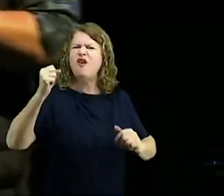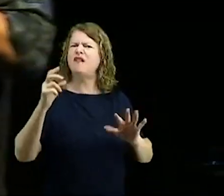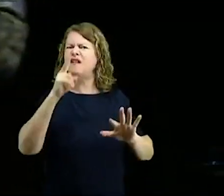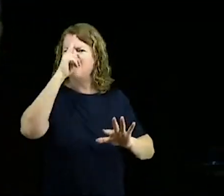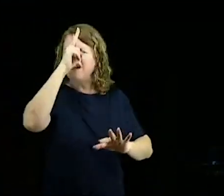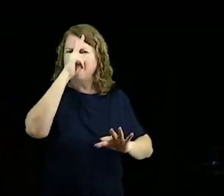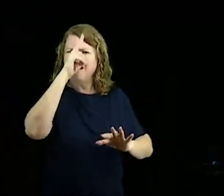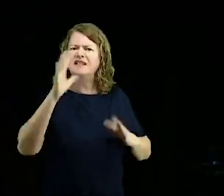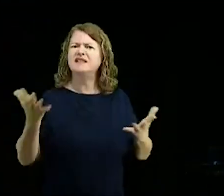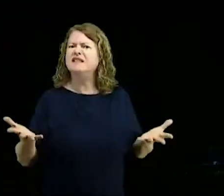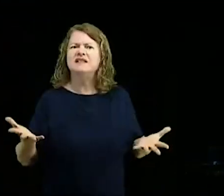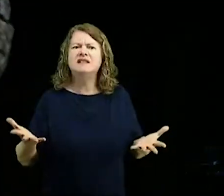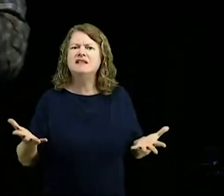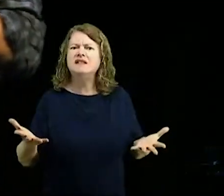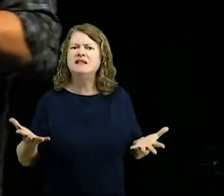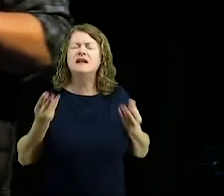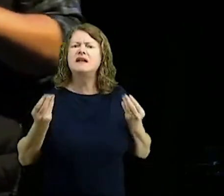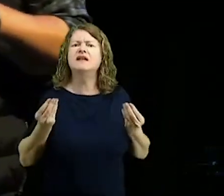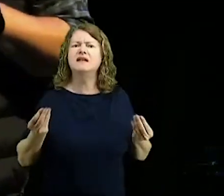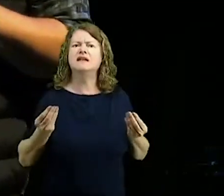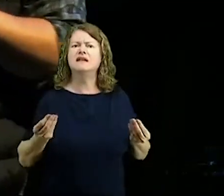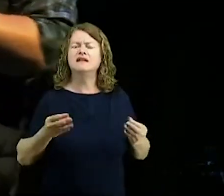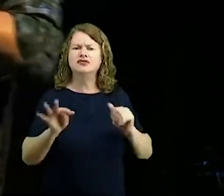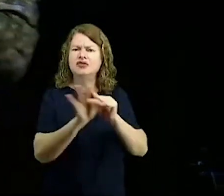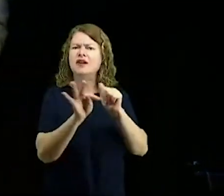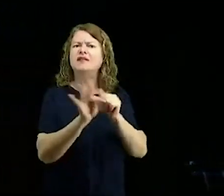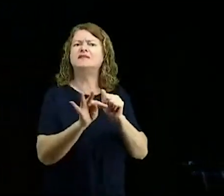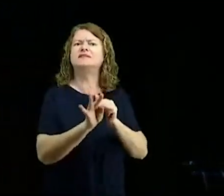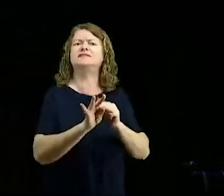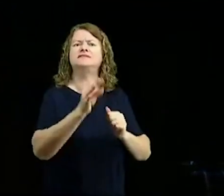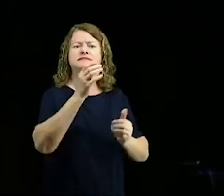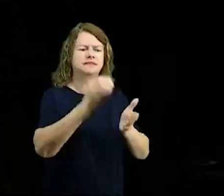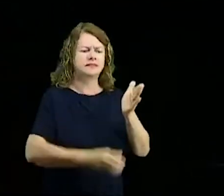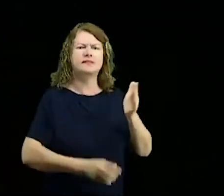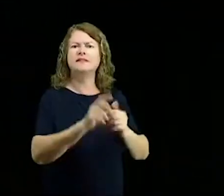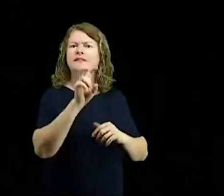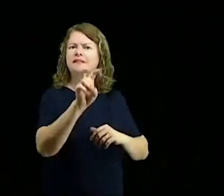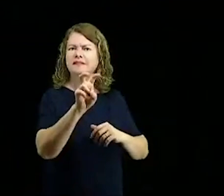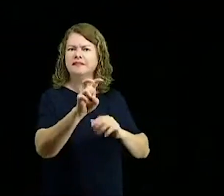Em Tiago capítulo 4, capítulo 5, verso 14, ó, você